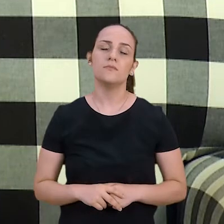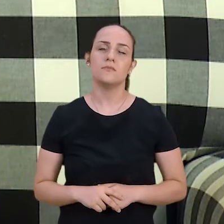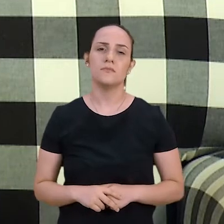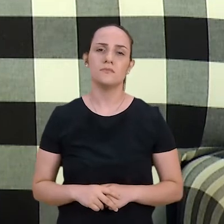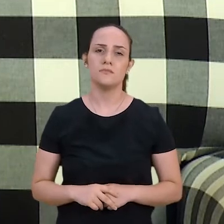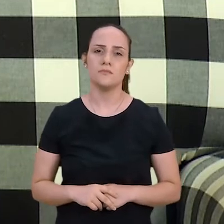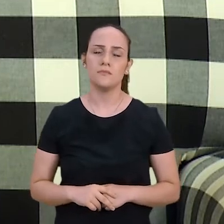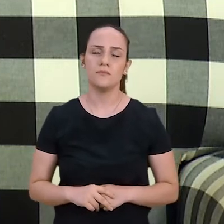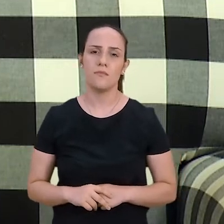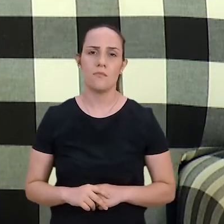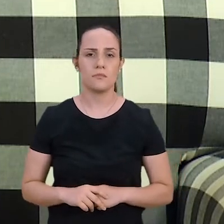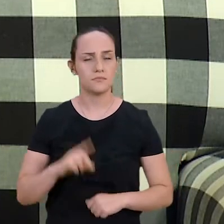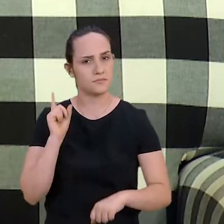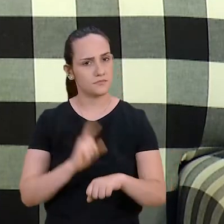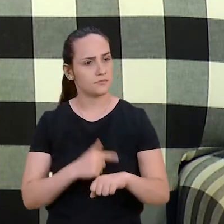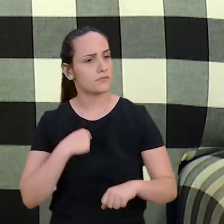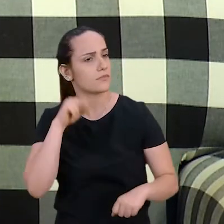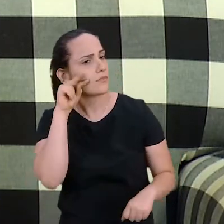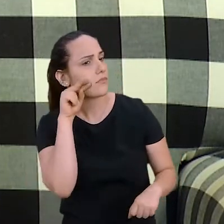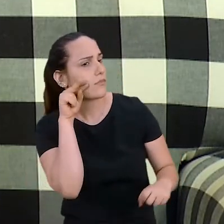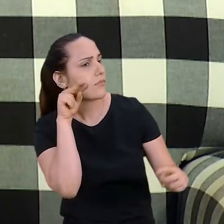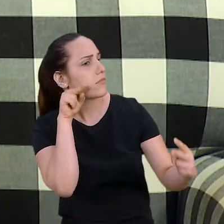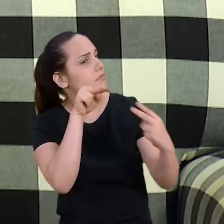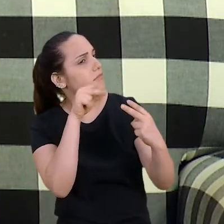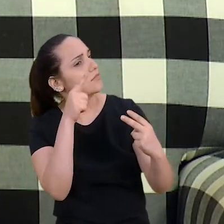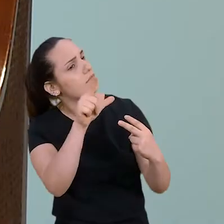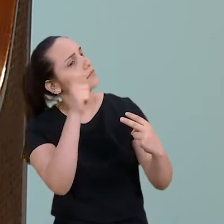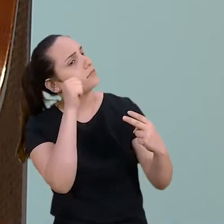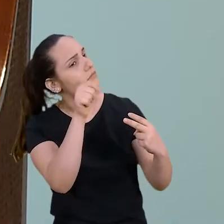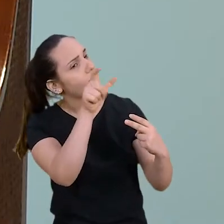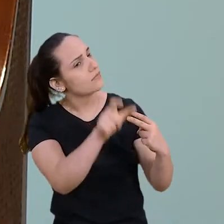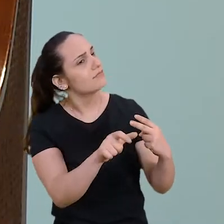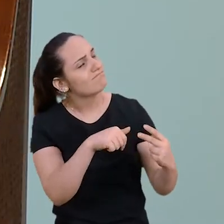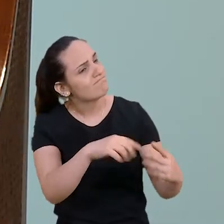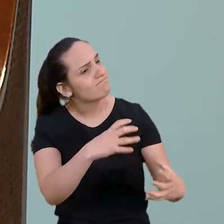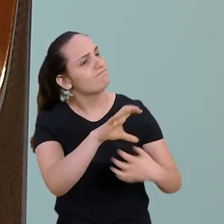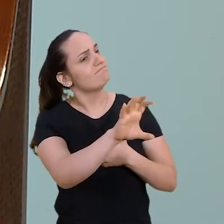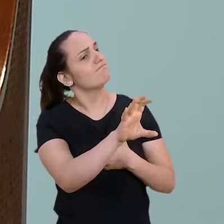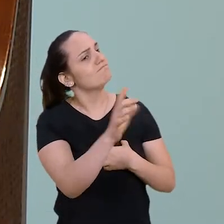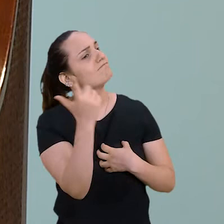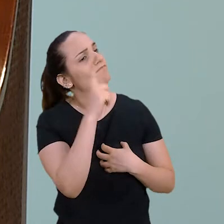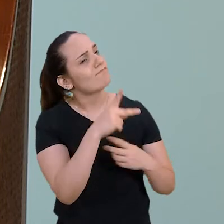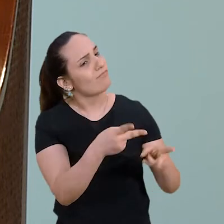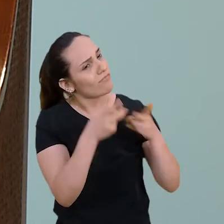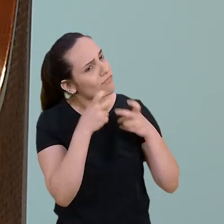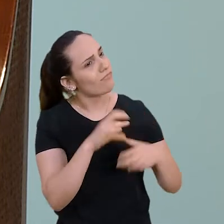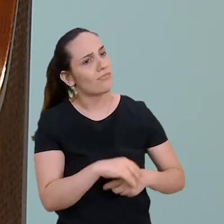é isso, a gente olha para outra mulher e a gente sabe de antemão, entendeu?